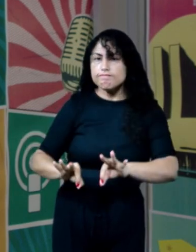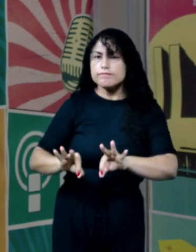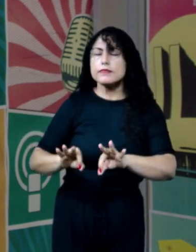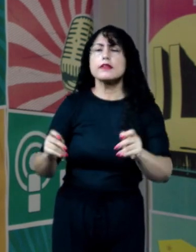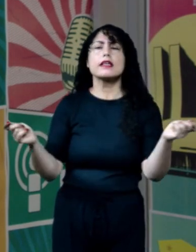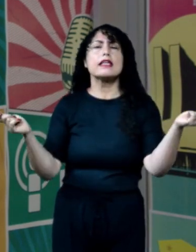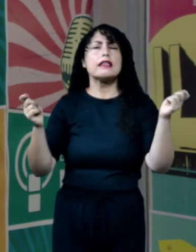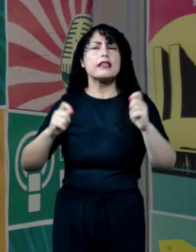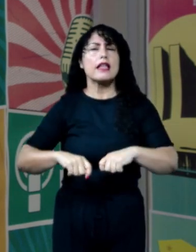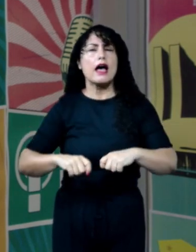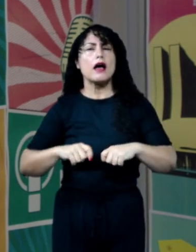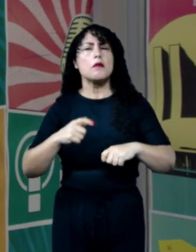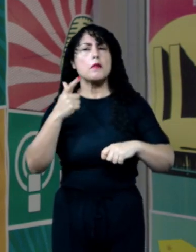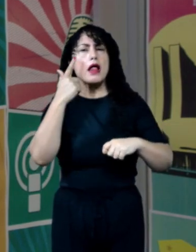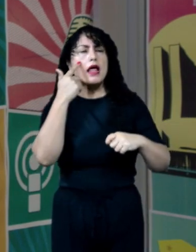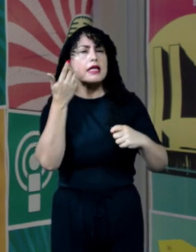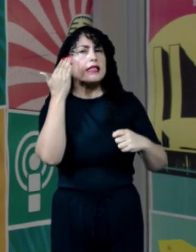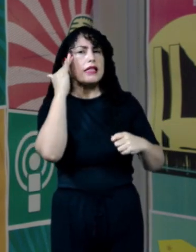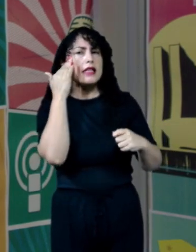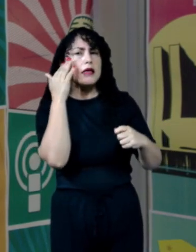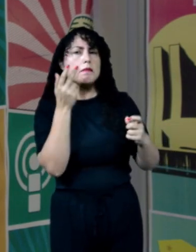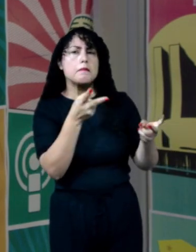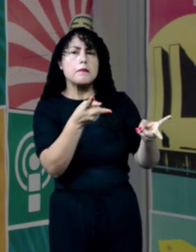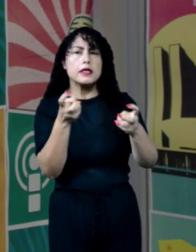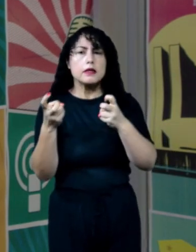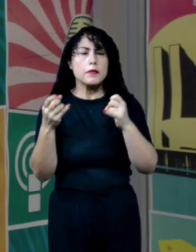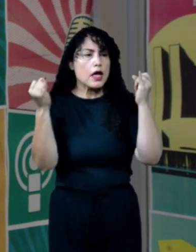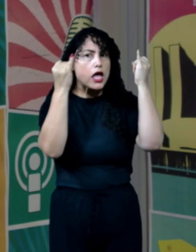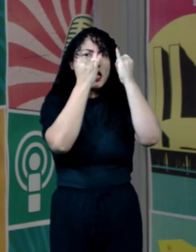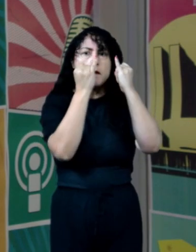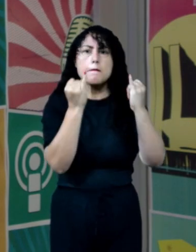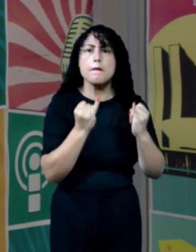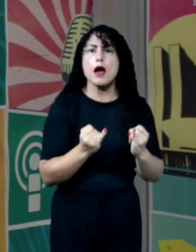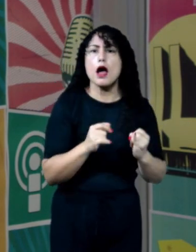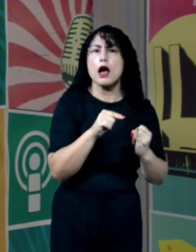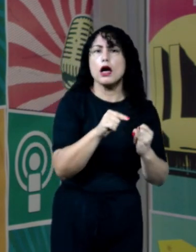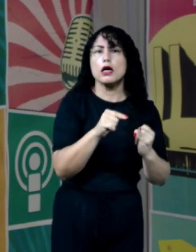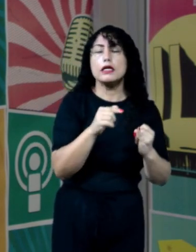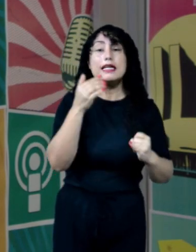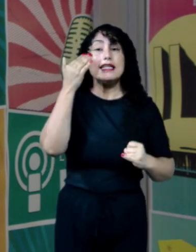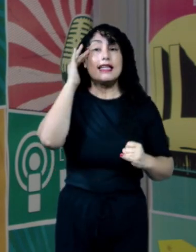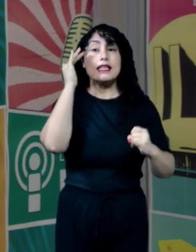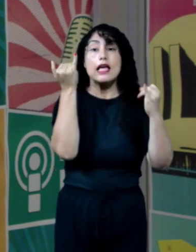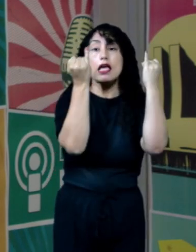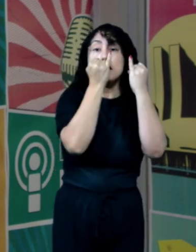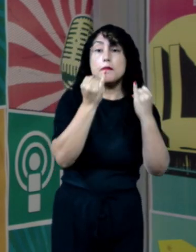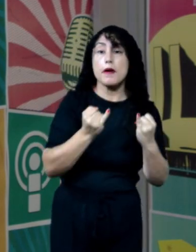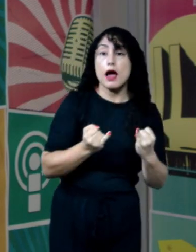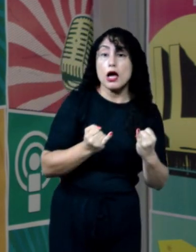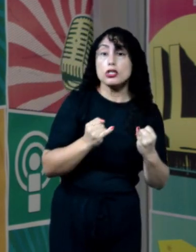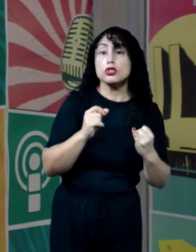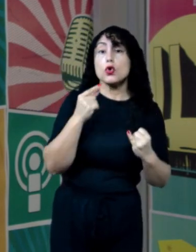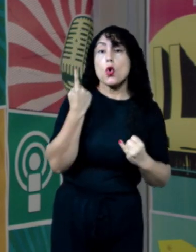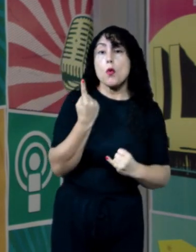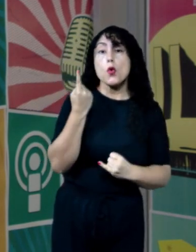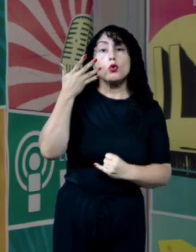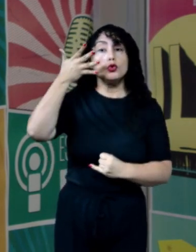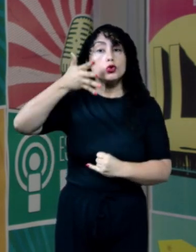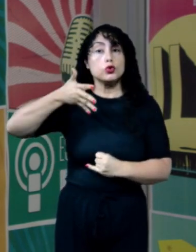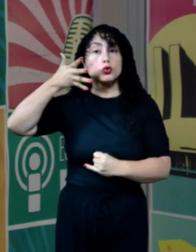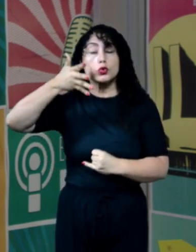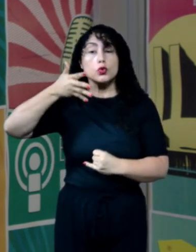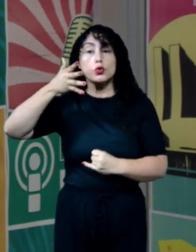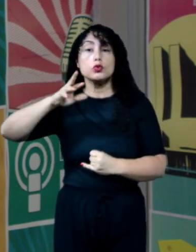fazer com que ela distinguisse a imagem, mas entender a imagem como um discurso e não como o fato